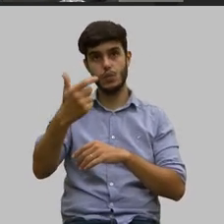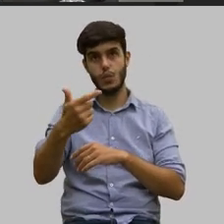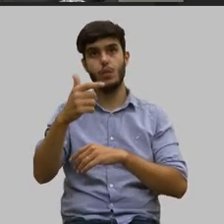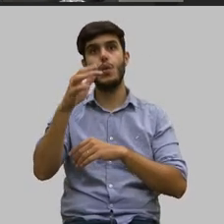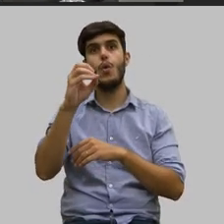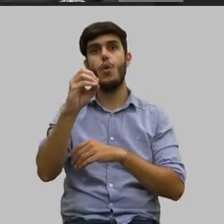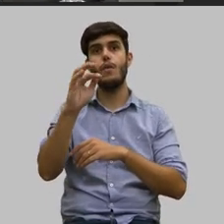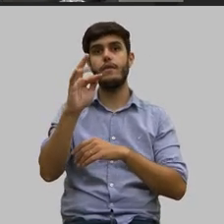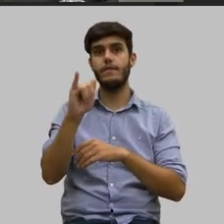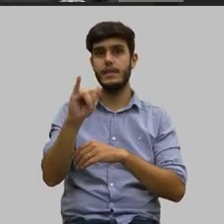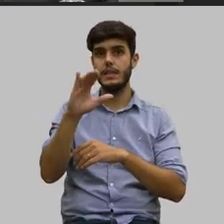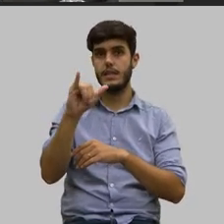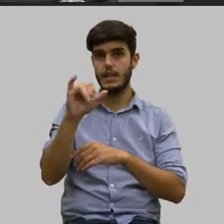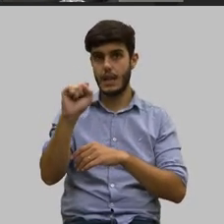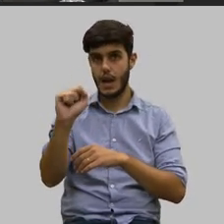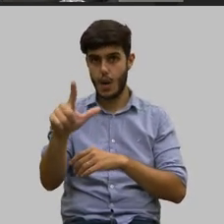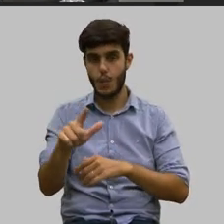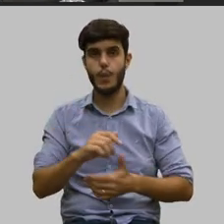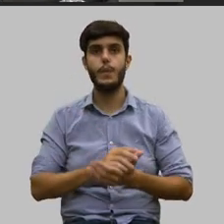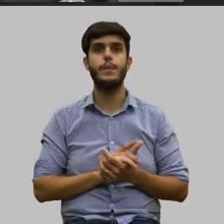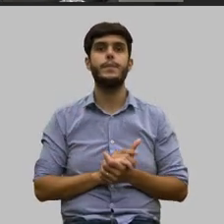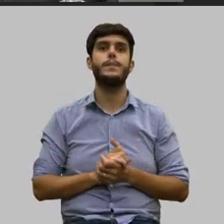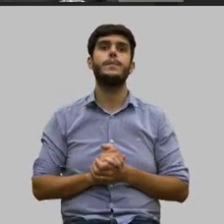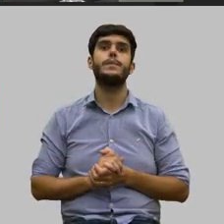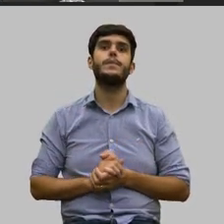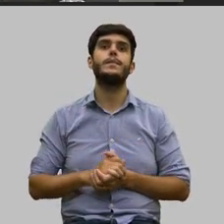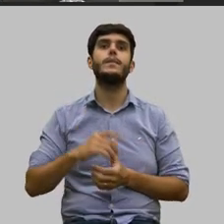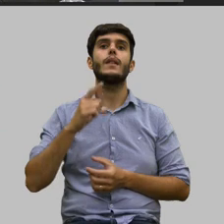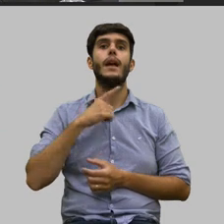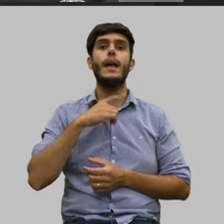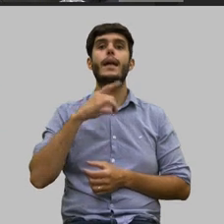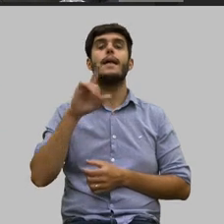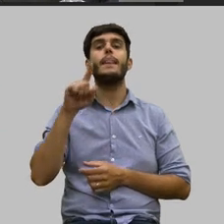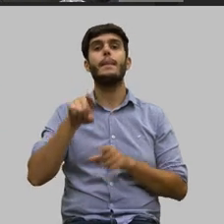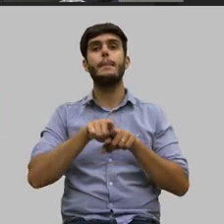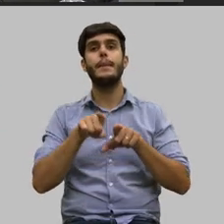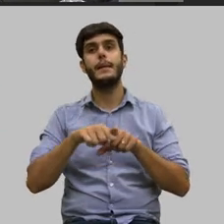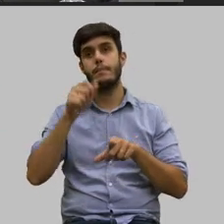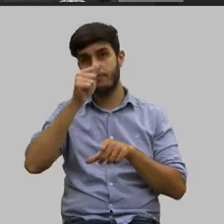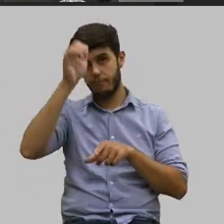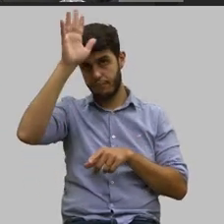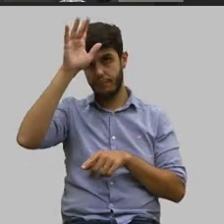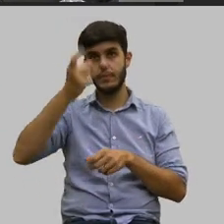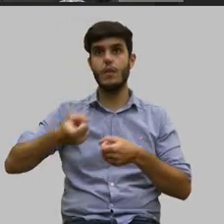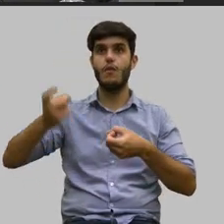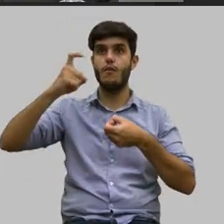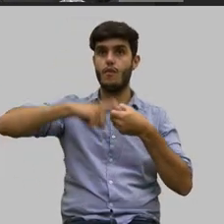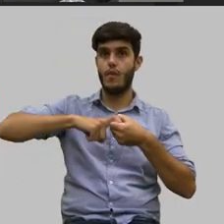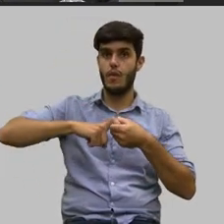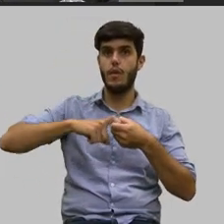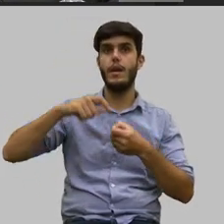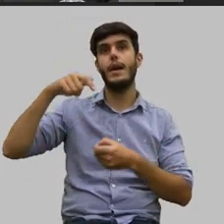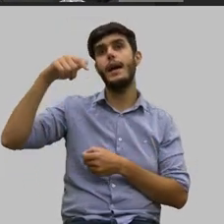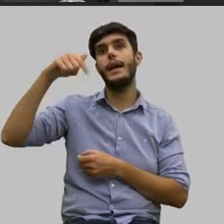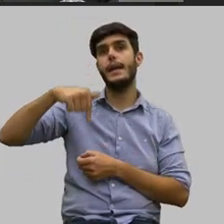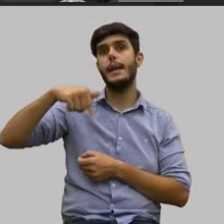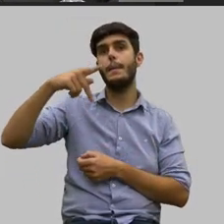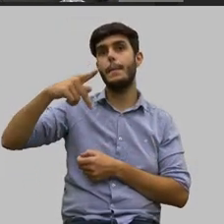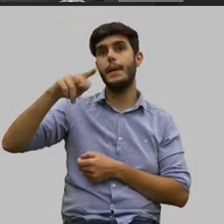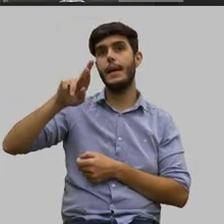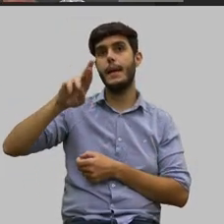107 oficiais que são os os militares reconvocados e da mesma forma os qpr bm que são